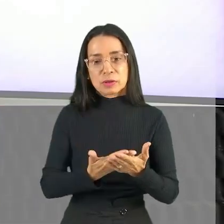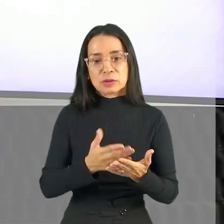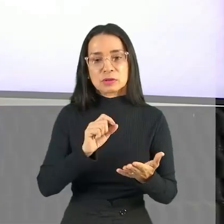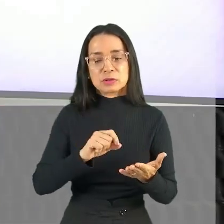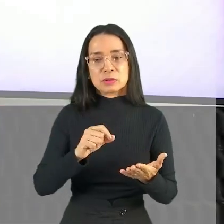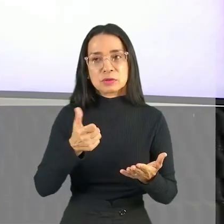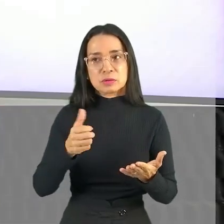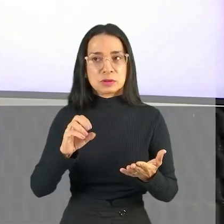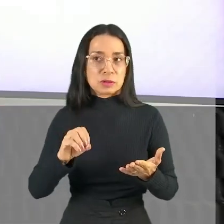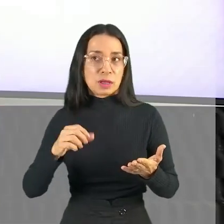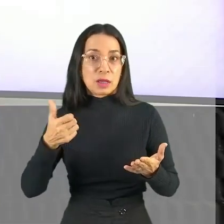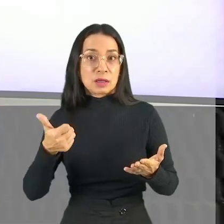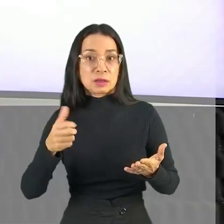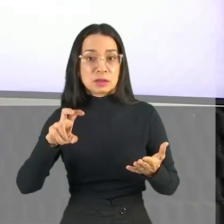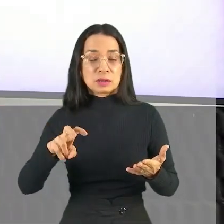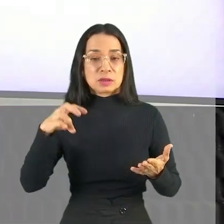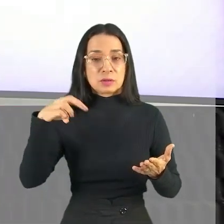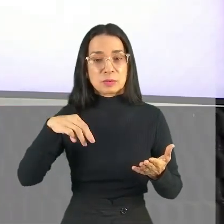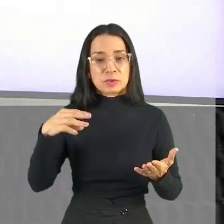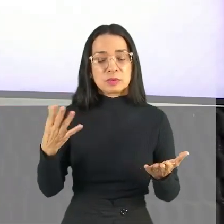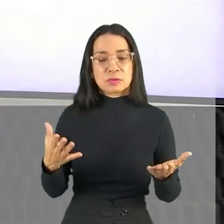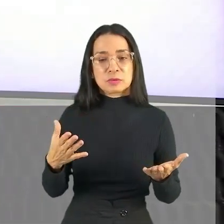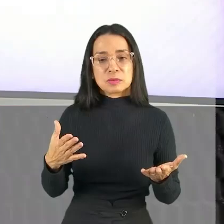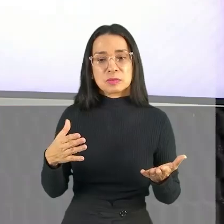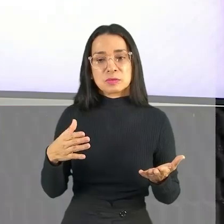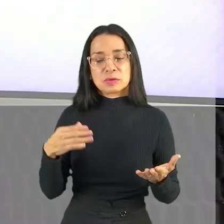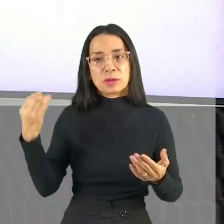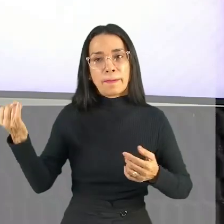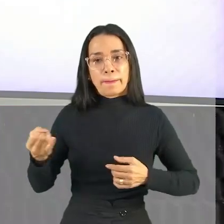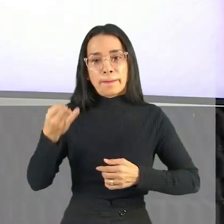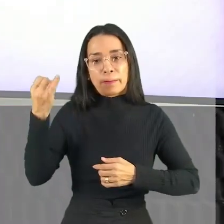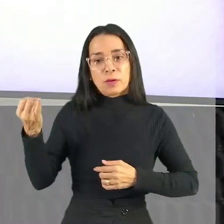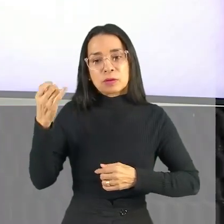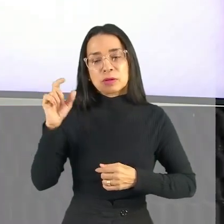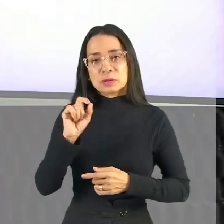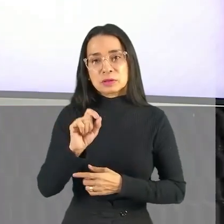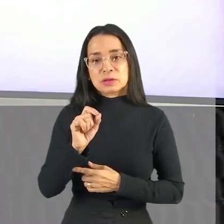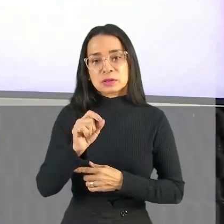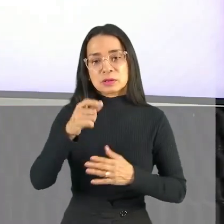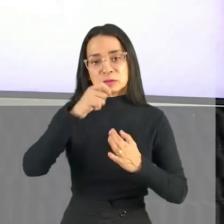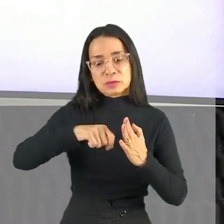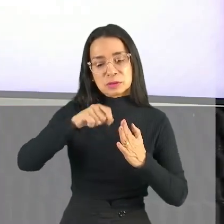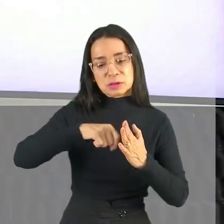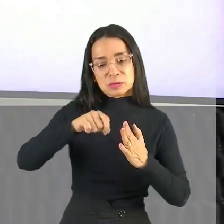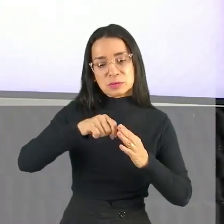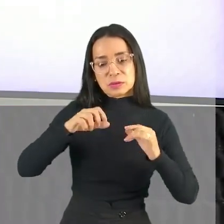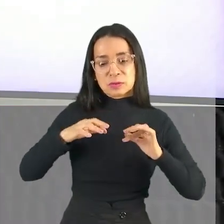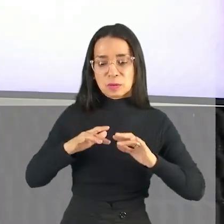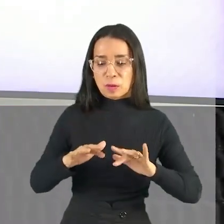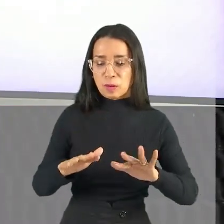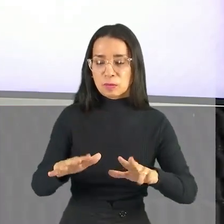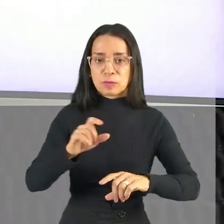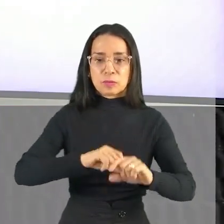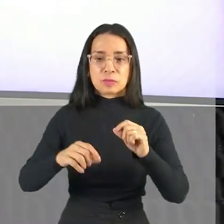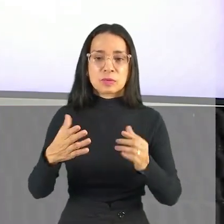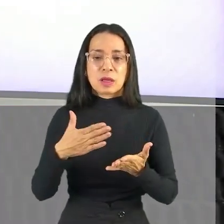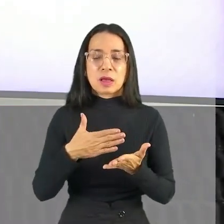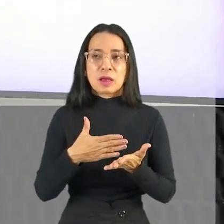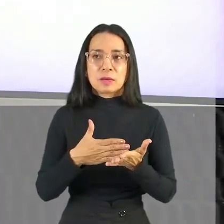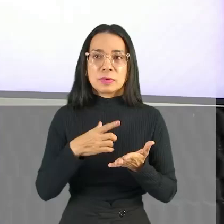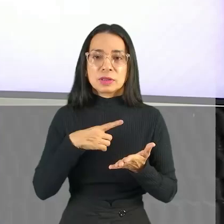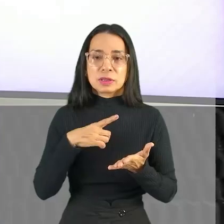esses 10 e 15 minutos, eles vão ser essenciais para que a sua escrita seja fluida, para que você cometa